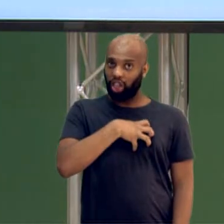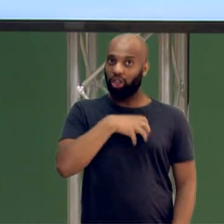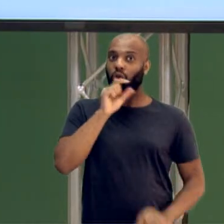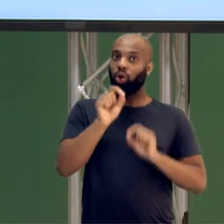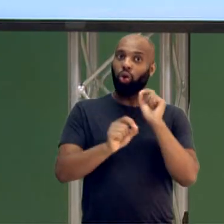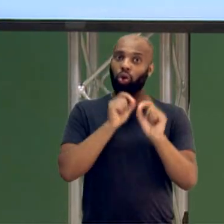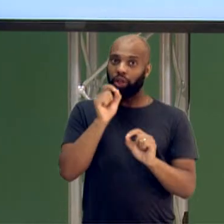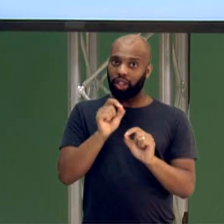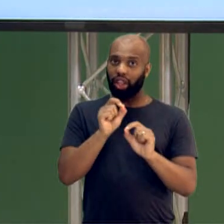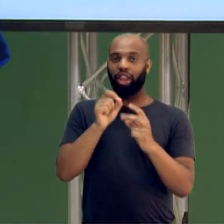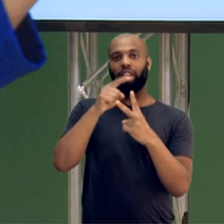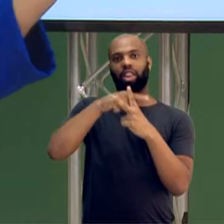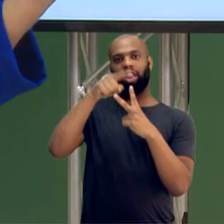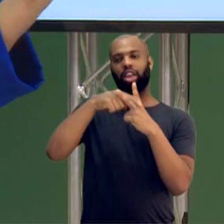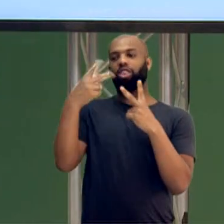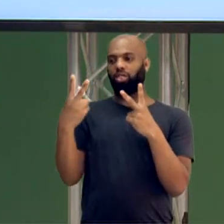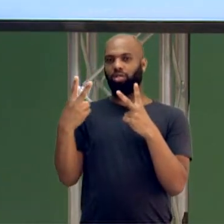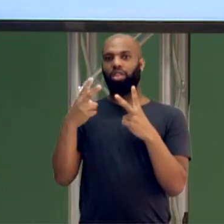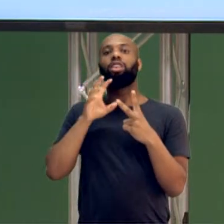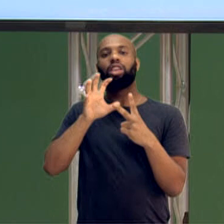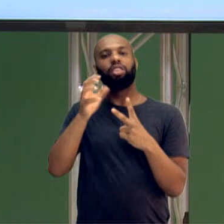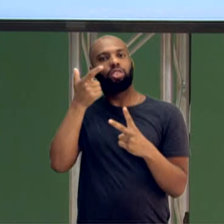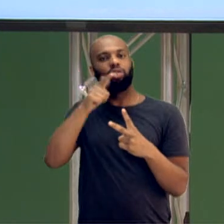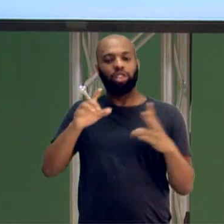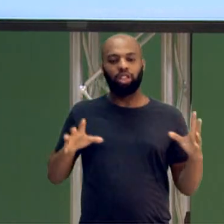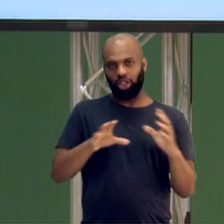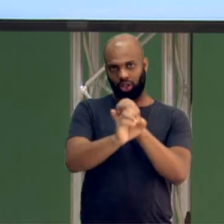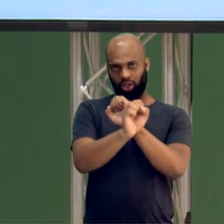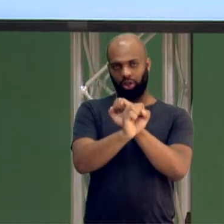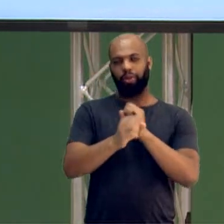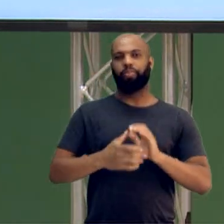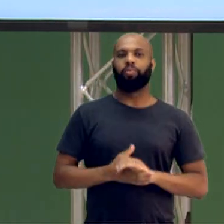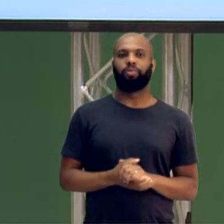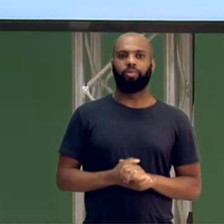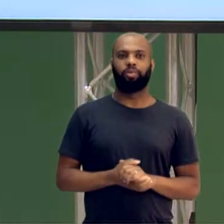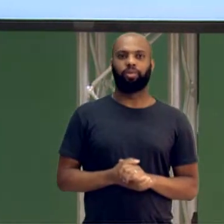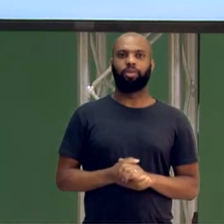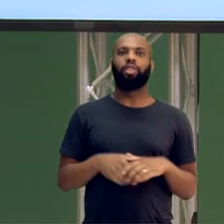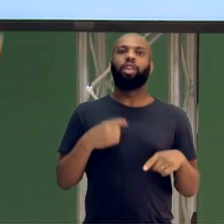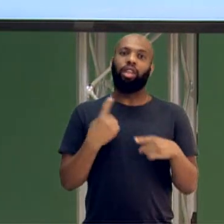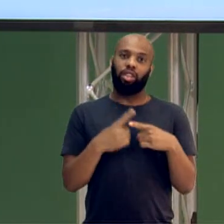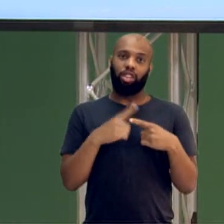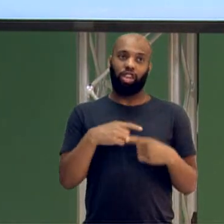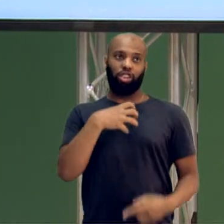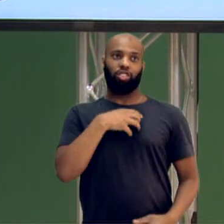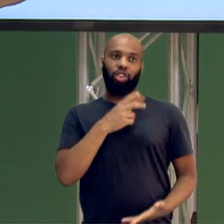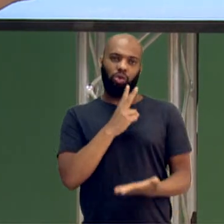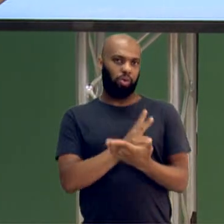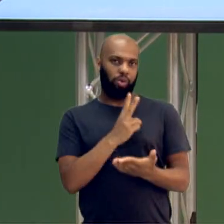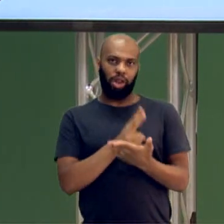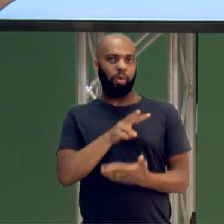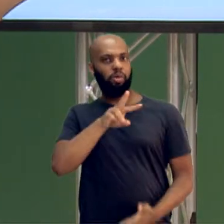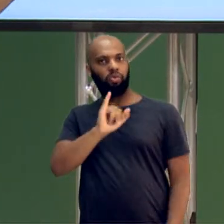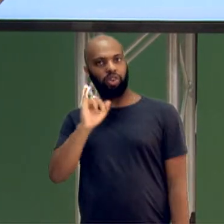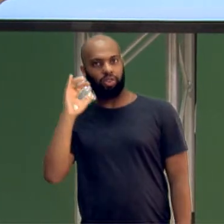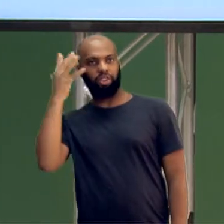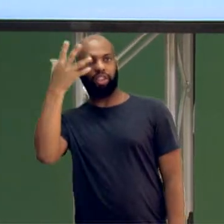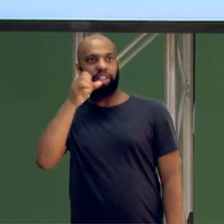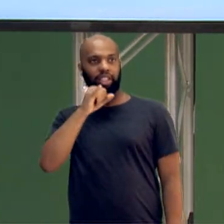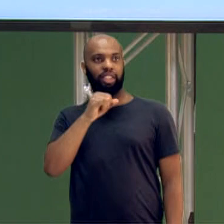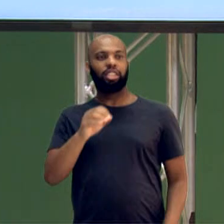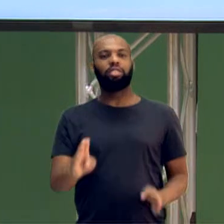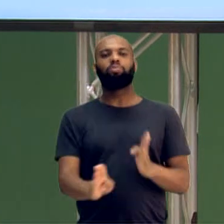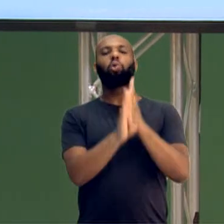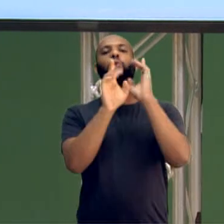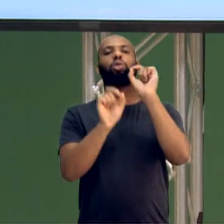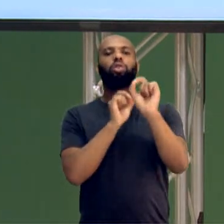você vai finalizar essa soma, que é a soma esperada. A mesma coisa vai ocorrer aqui quando encontrarmos a